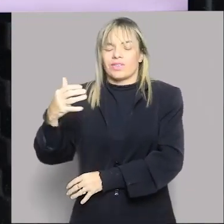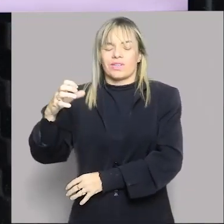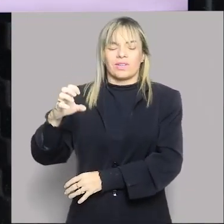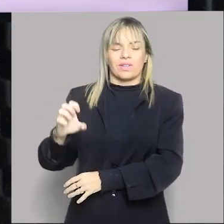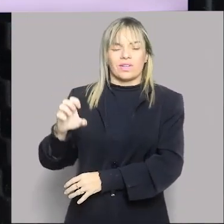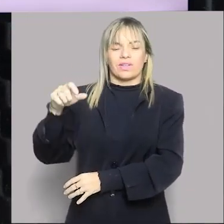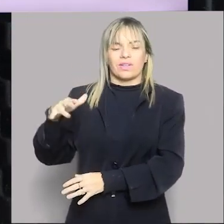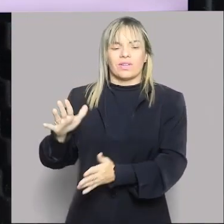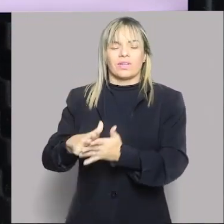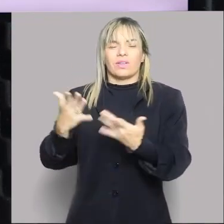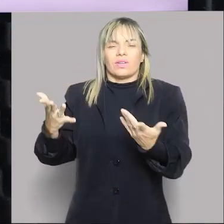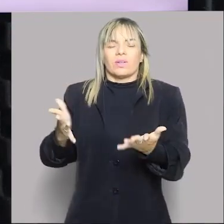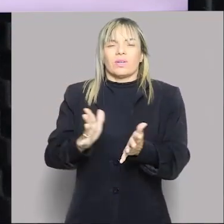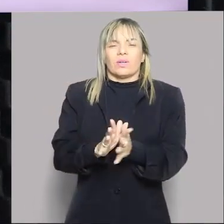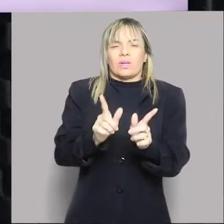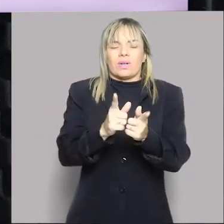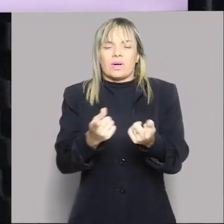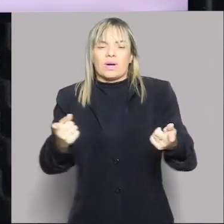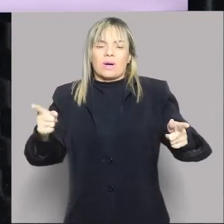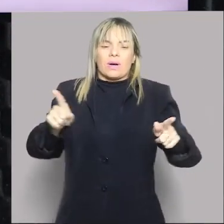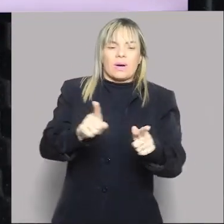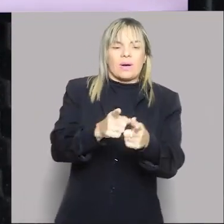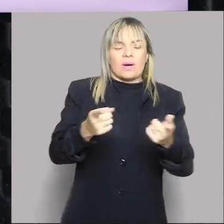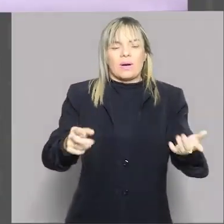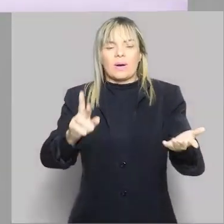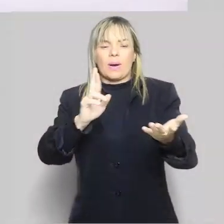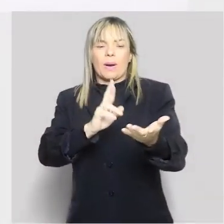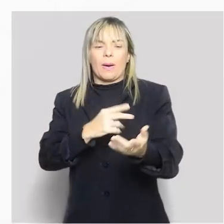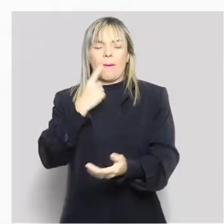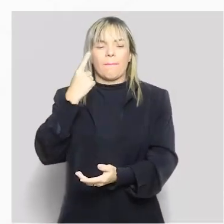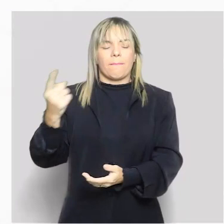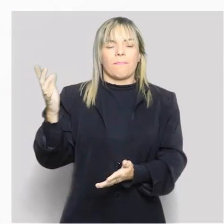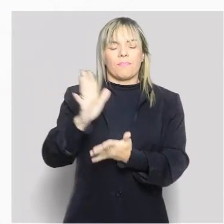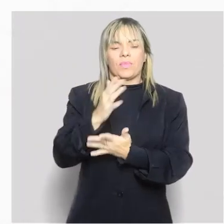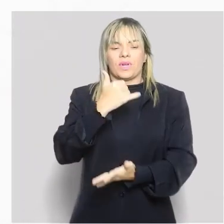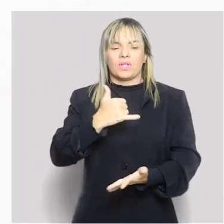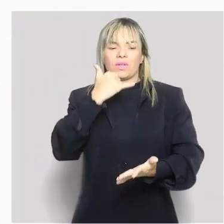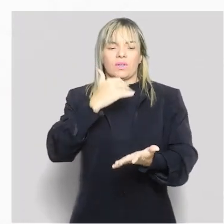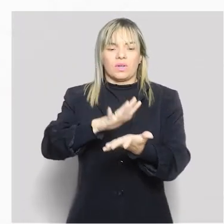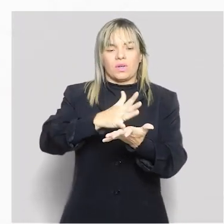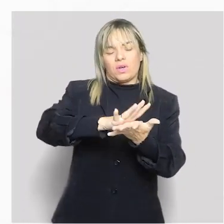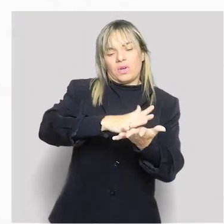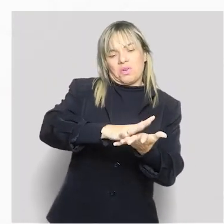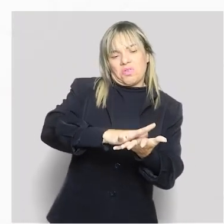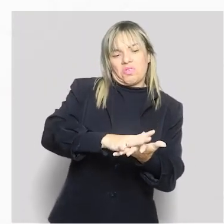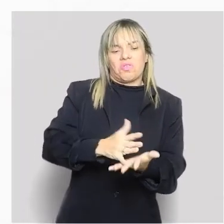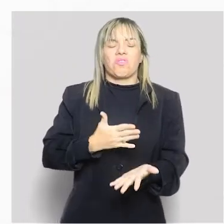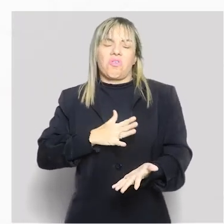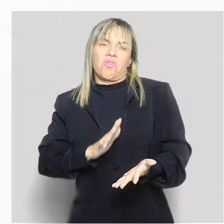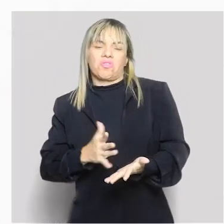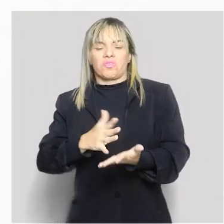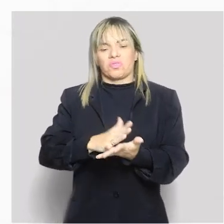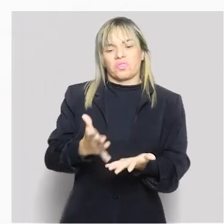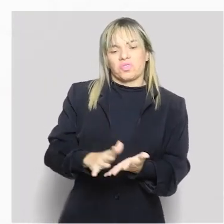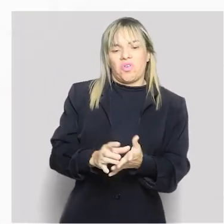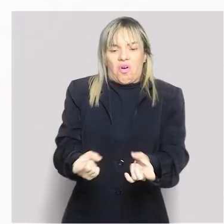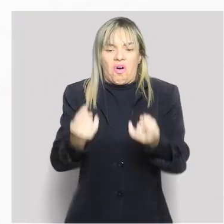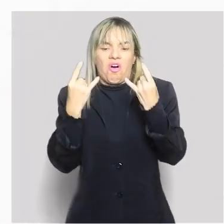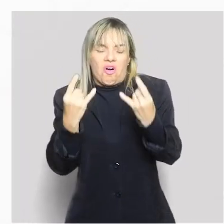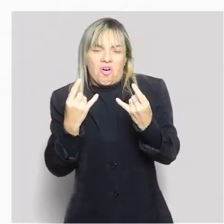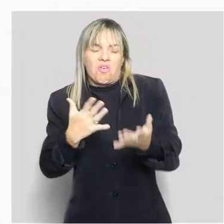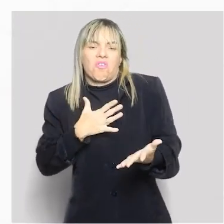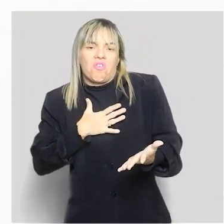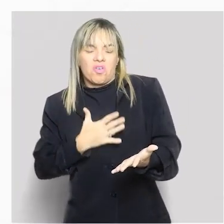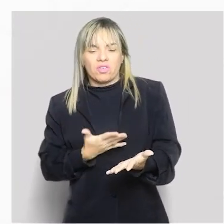melodia. A melodia é que vai definir os estilos musicais. Por exemplo, eu gosto de samba, eu não gosto de samba. Eu gosto de rock, eu não gosto de